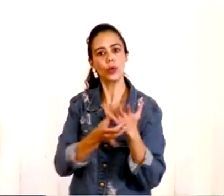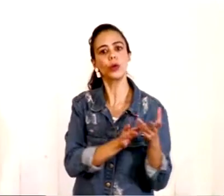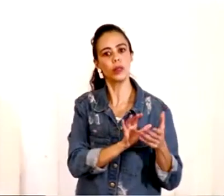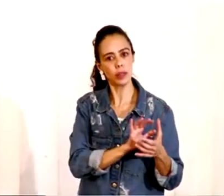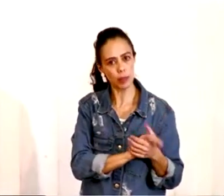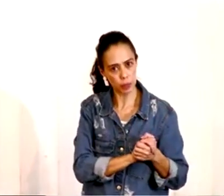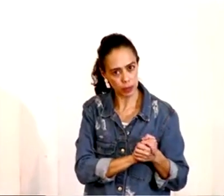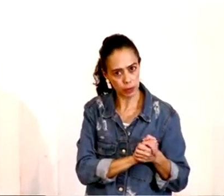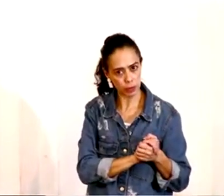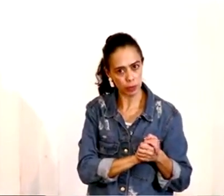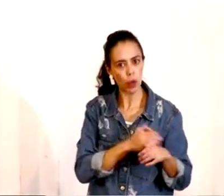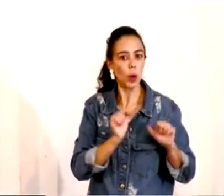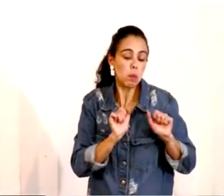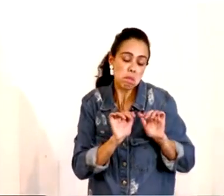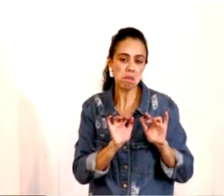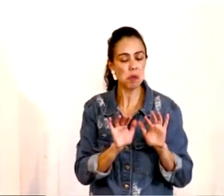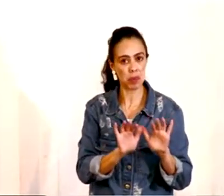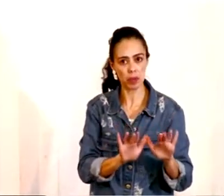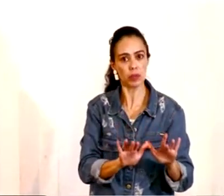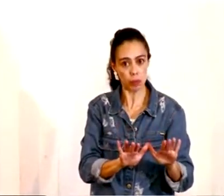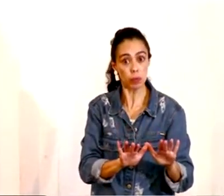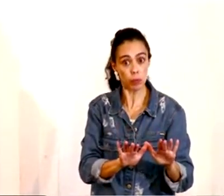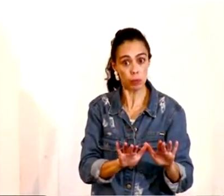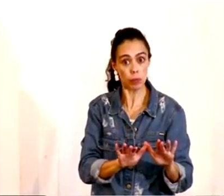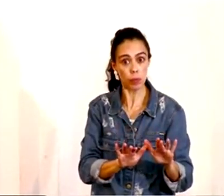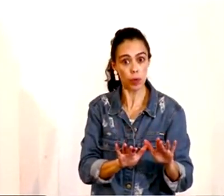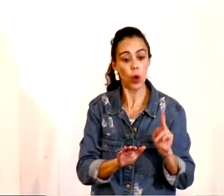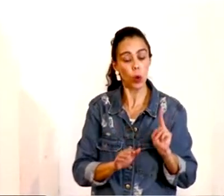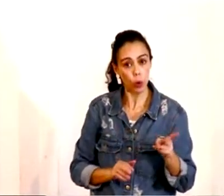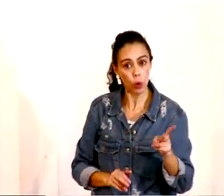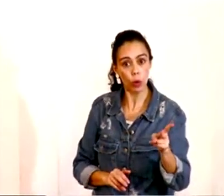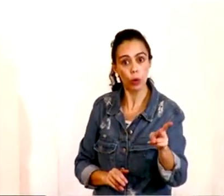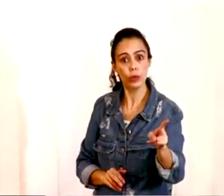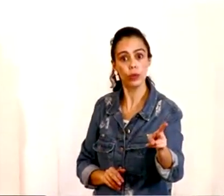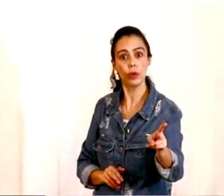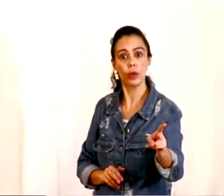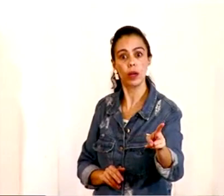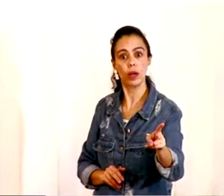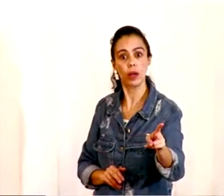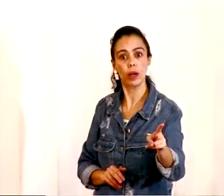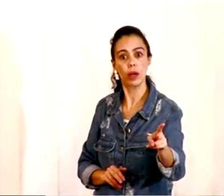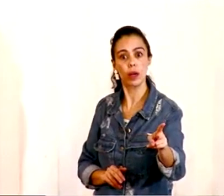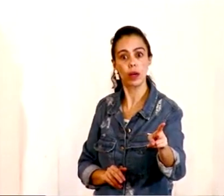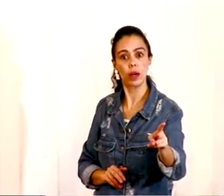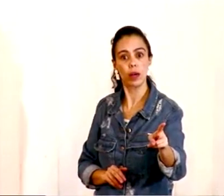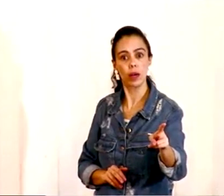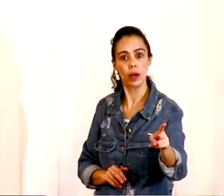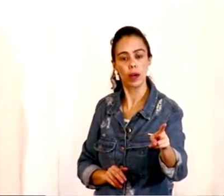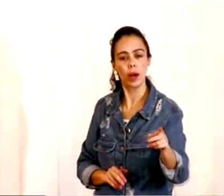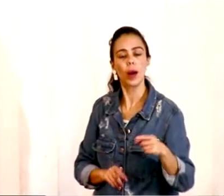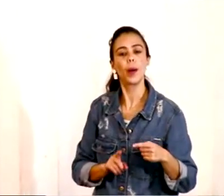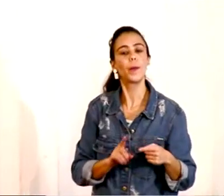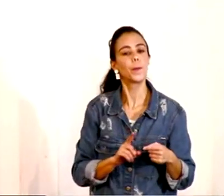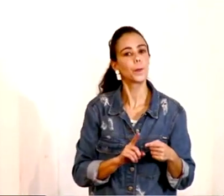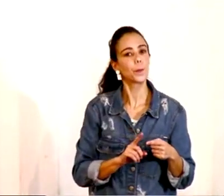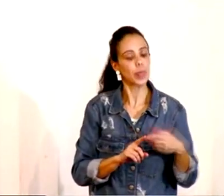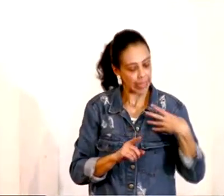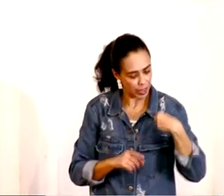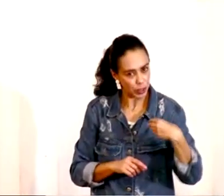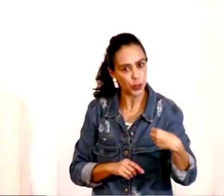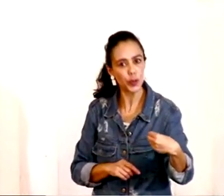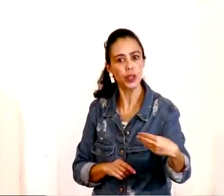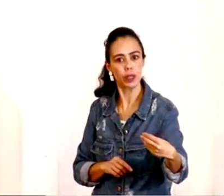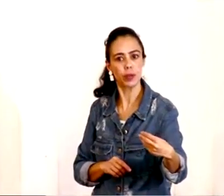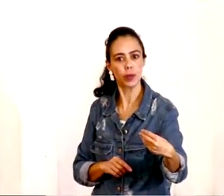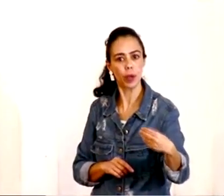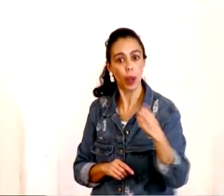fez contra Deus, Deus permitiu que ele desfrutasse do benefício do